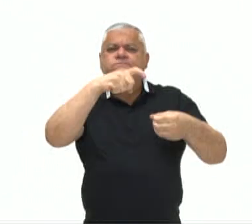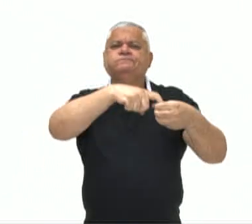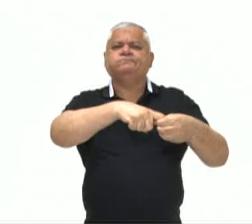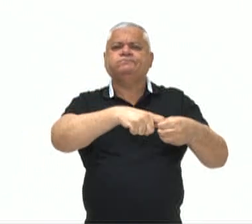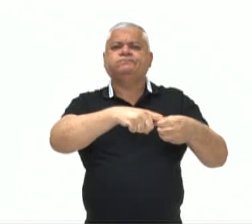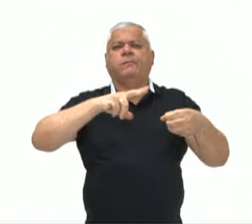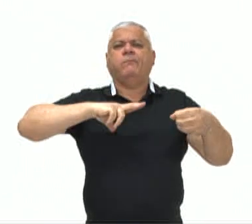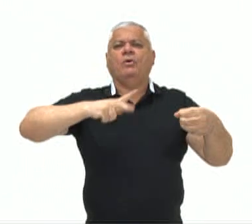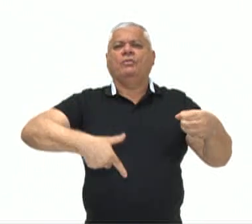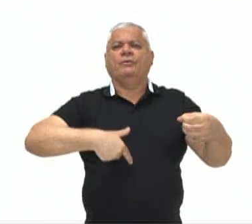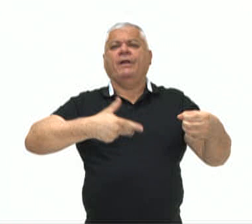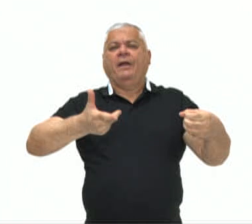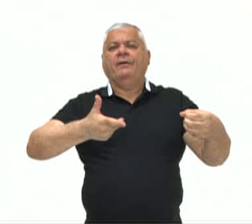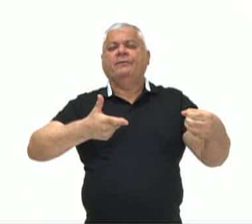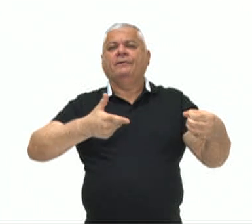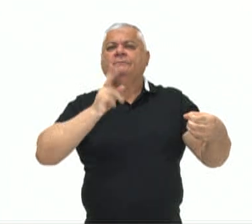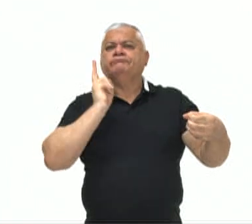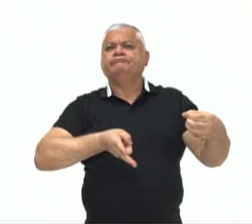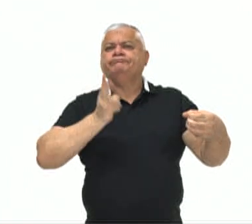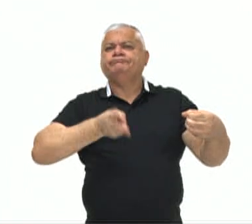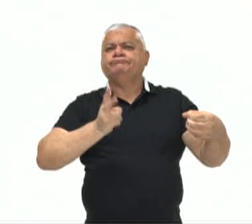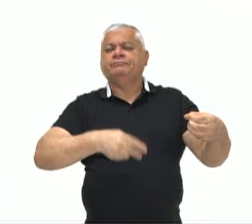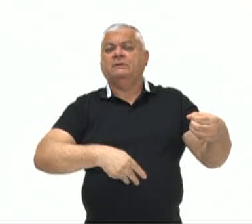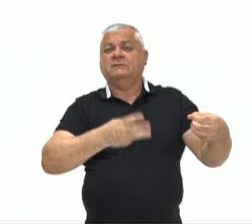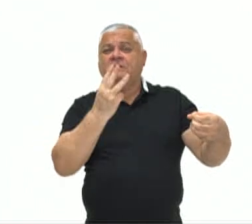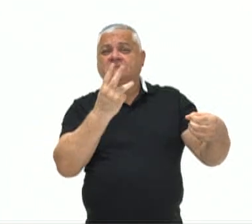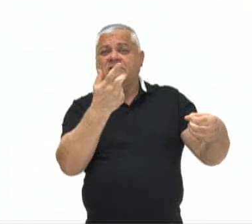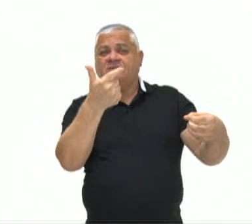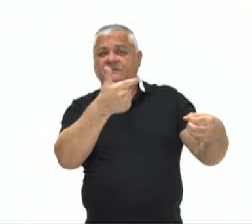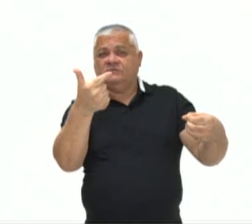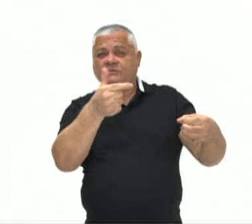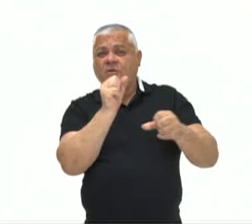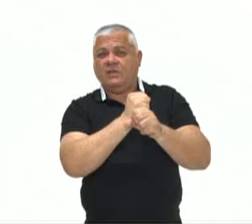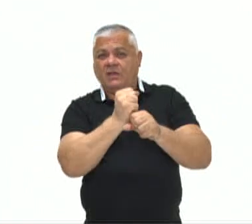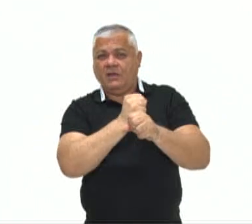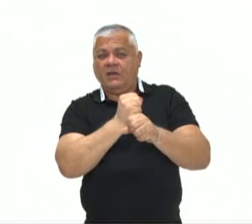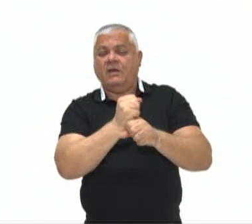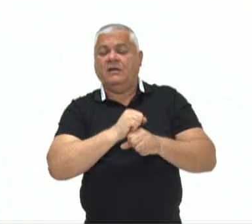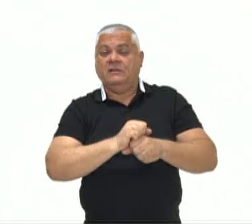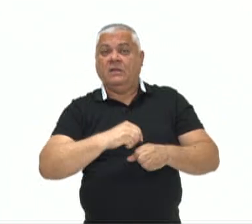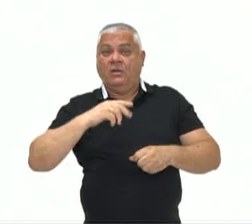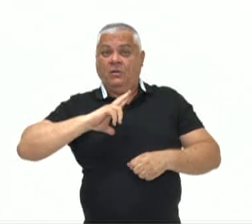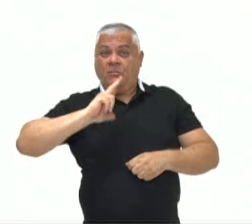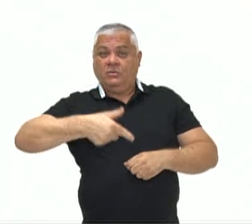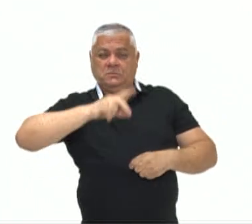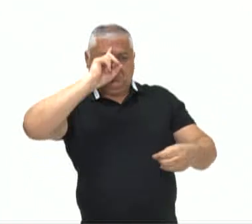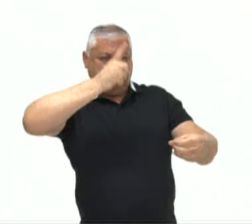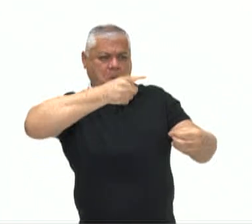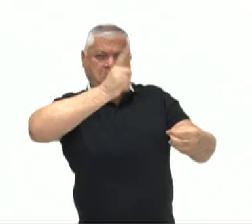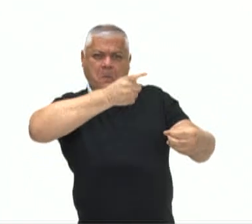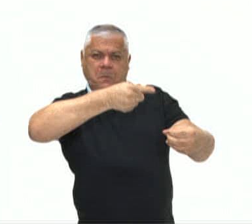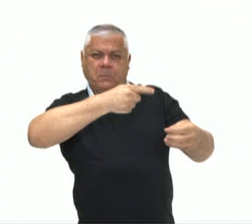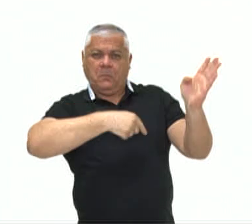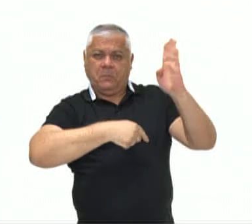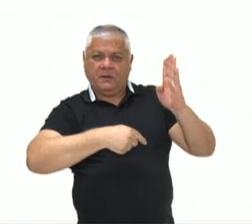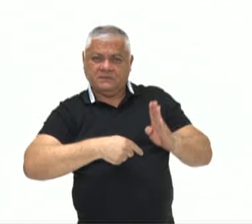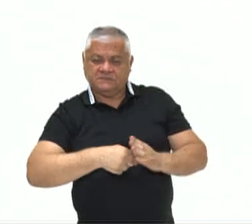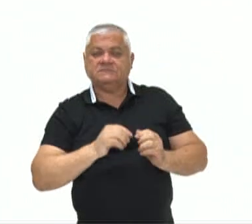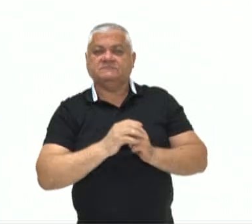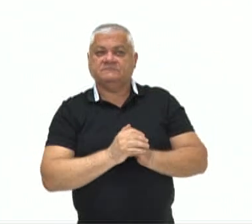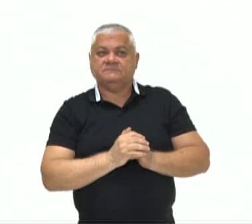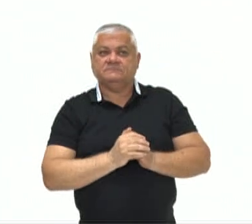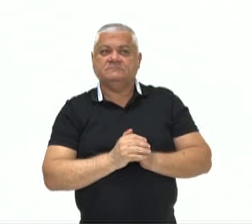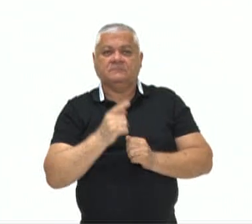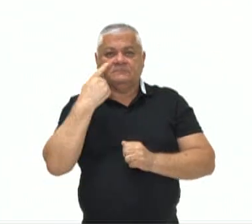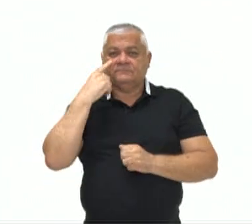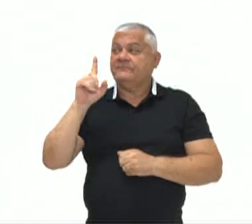colônia de Portugal. Portanto, submetido ao Estado português. Ao lado, o detalhe